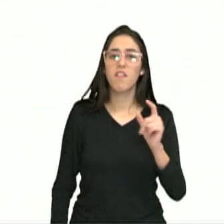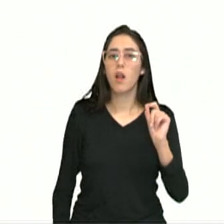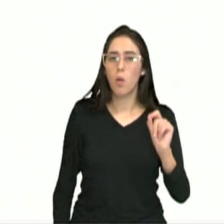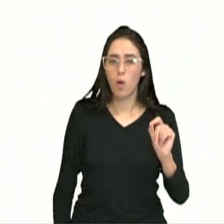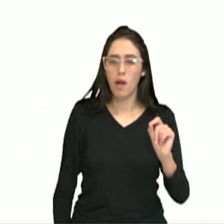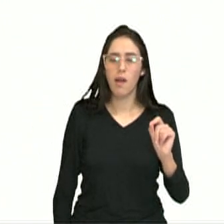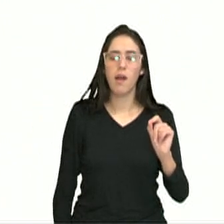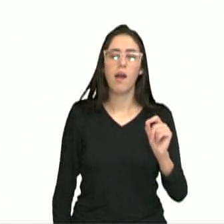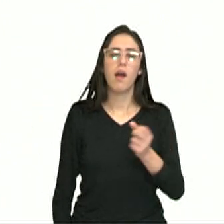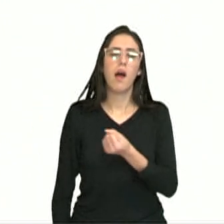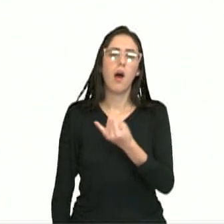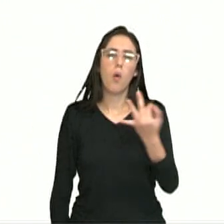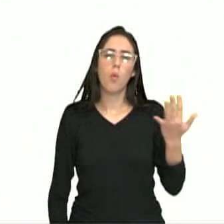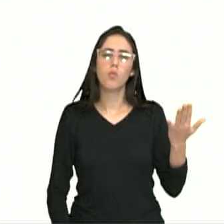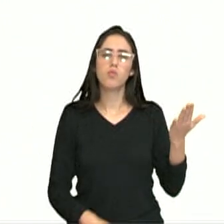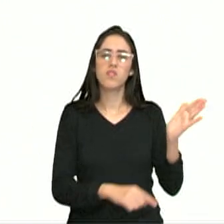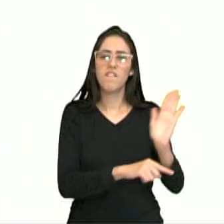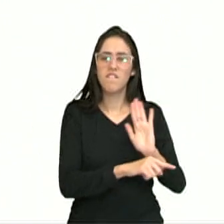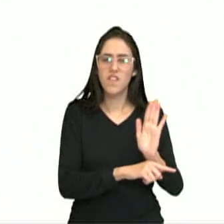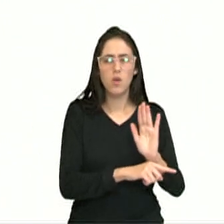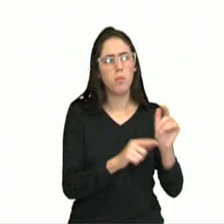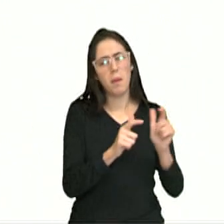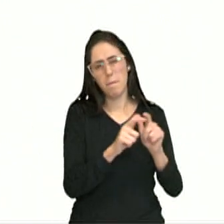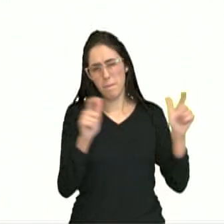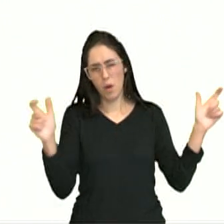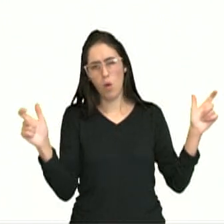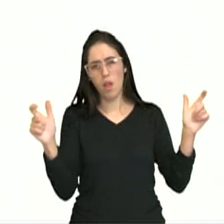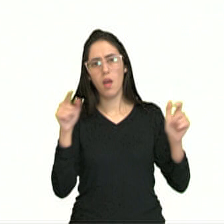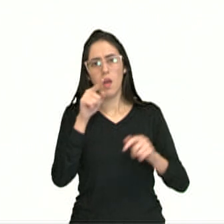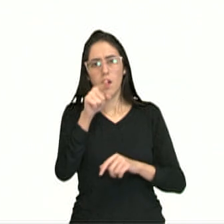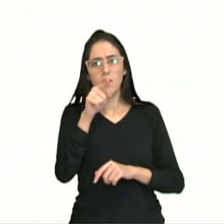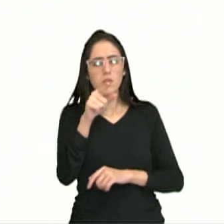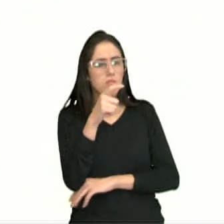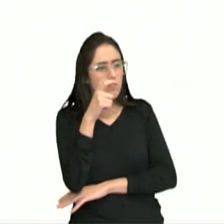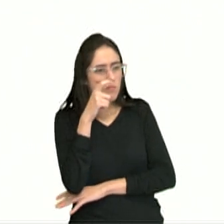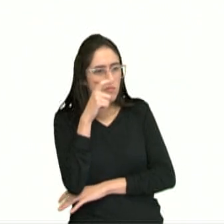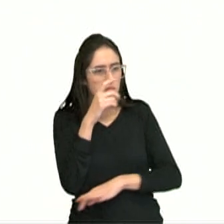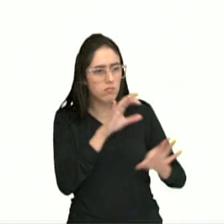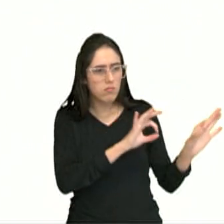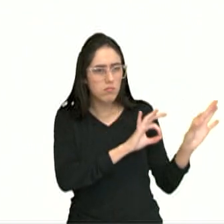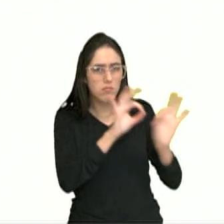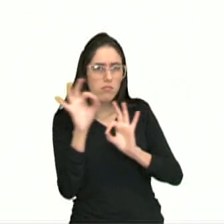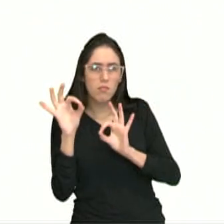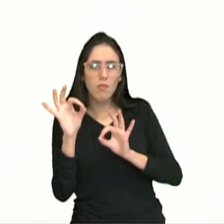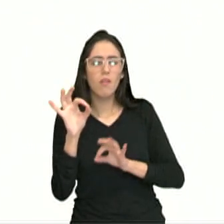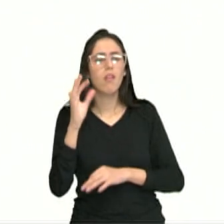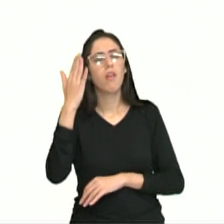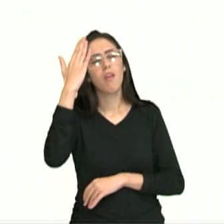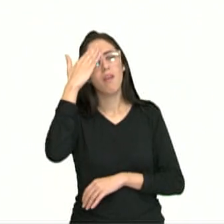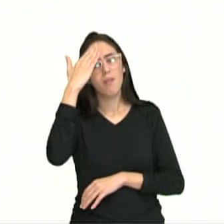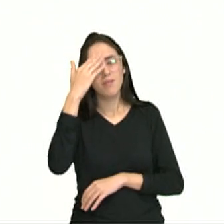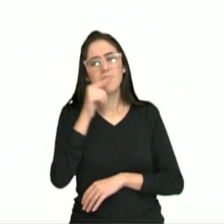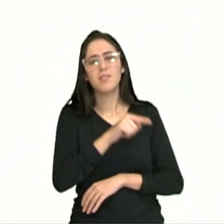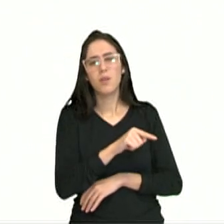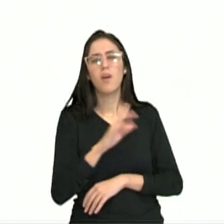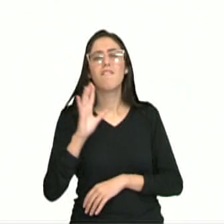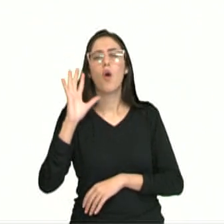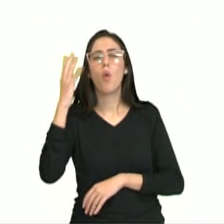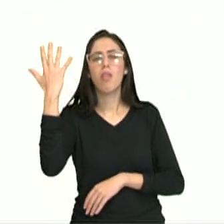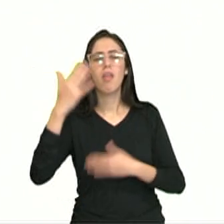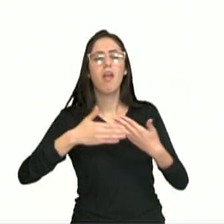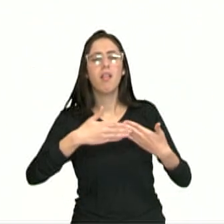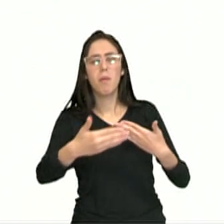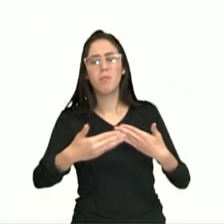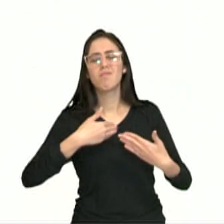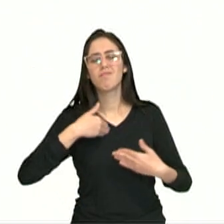determinados filmes, né, a maioria deles, você assiste, você já sabe como vai ser o desenrolar da história, ou